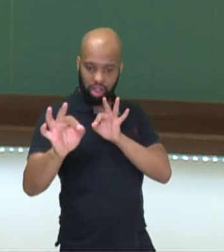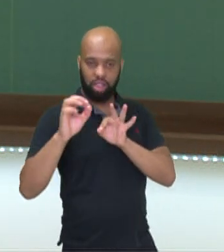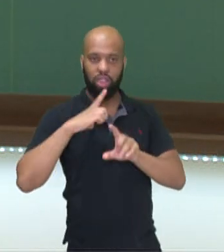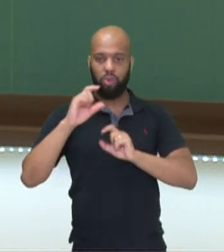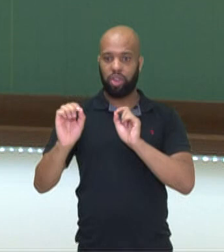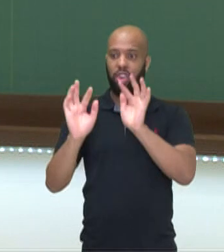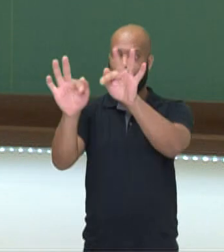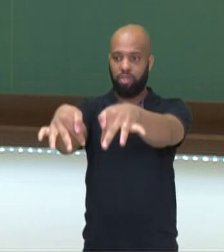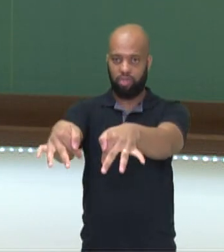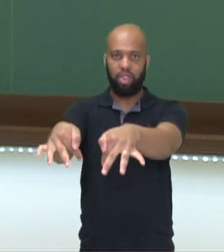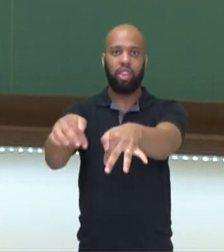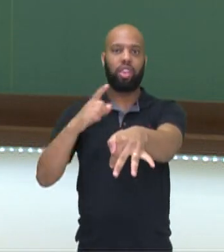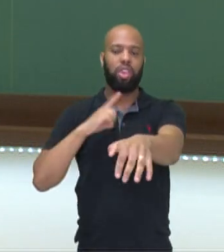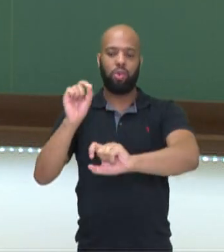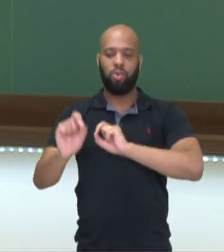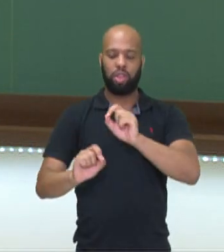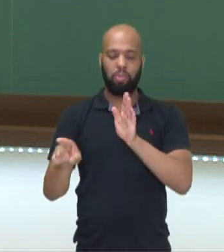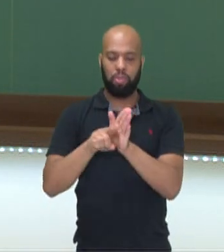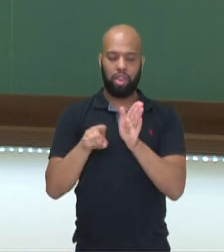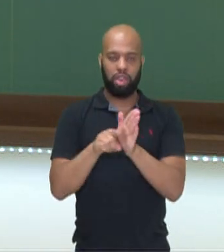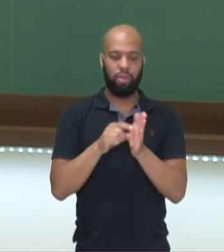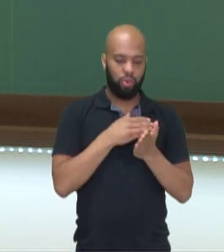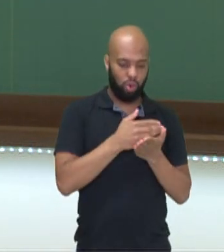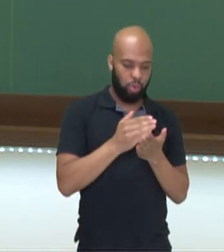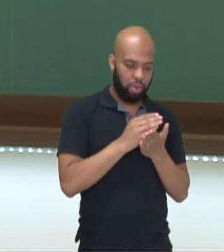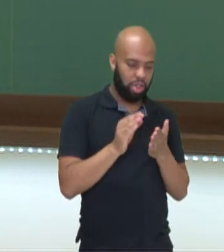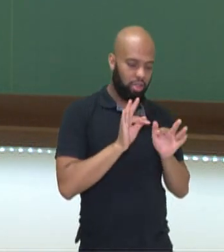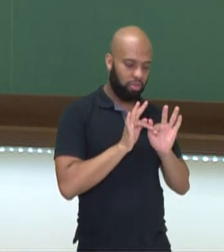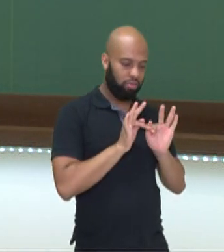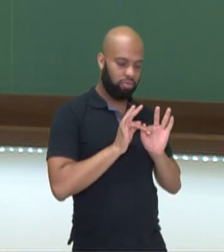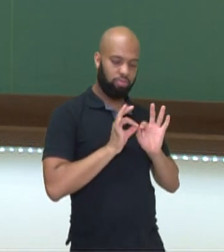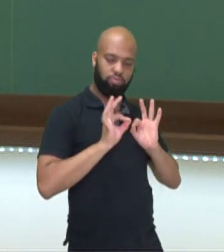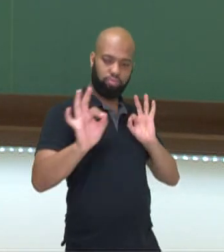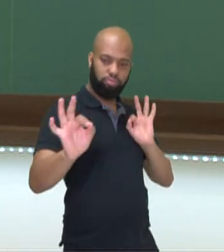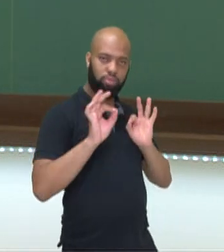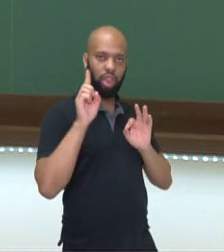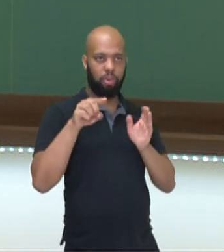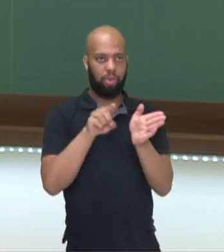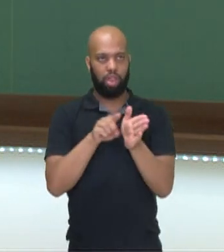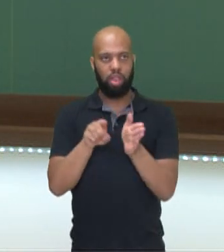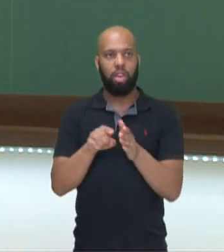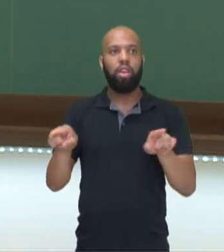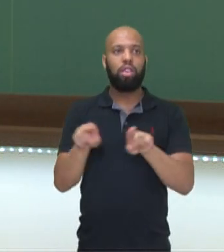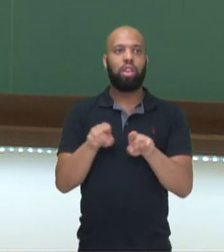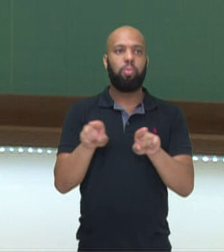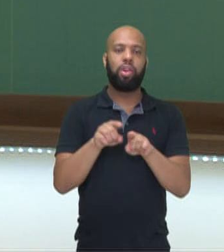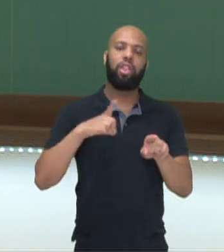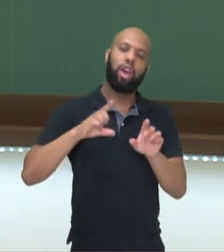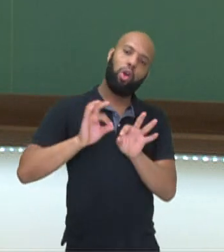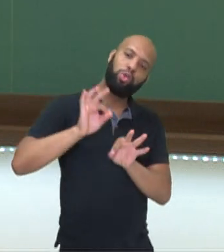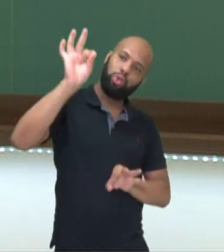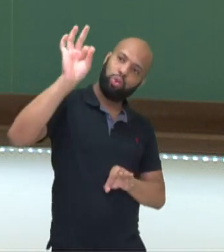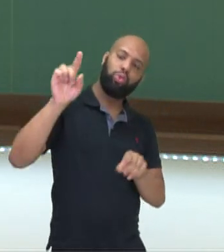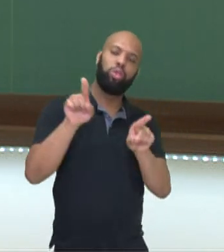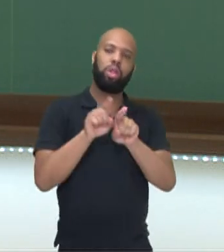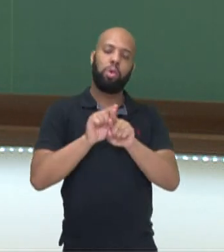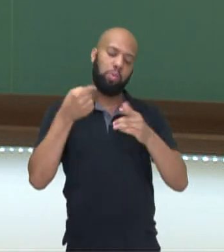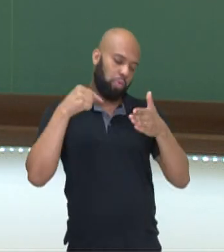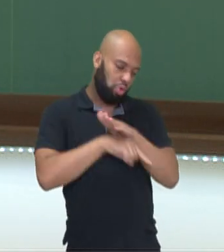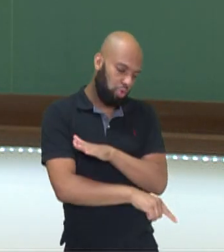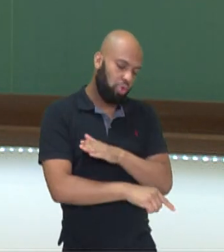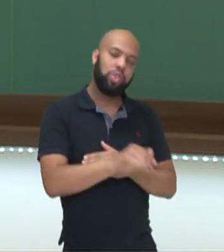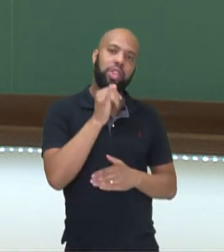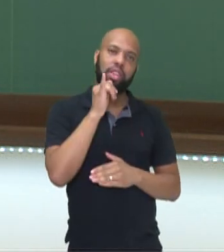distância final, vou tirar a distância inicial, você está fazendo uma subtração. Altitude e profundidade, altitude